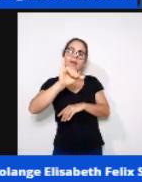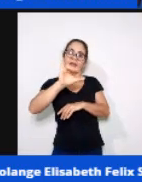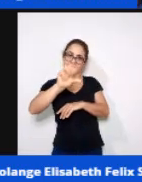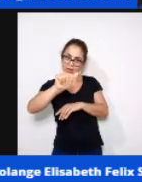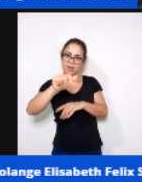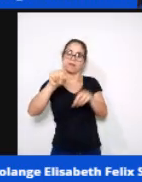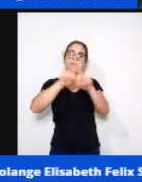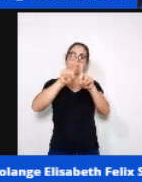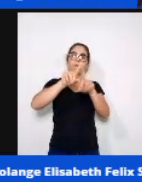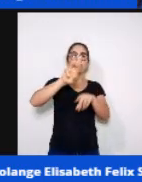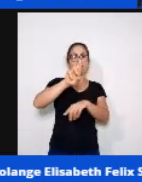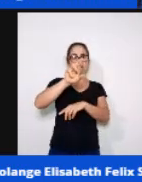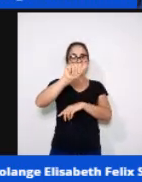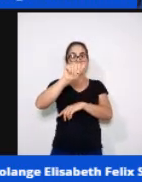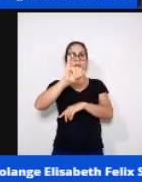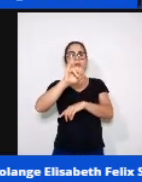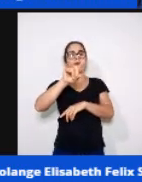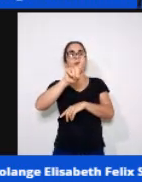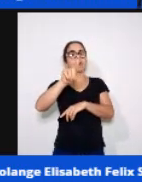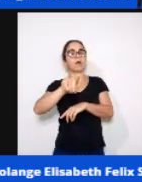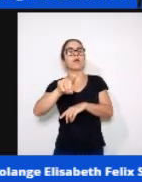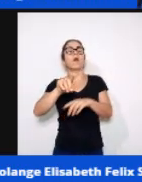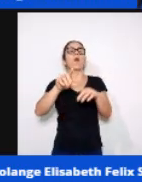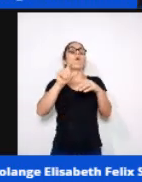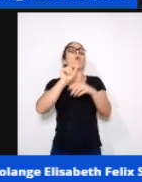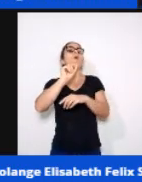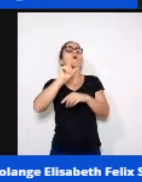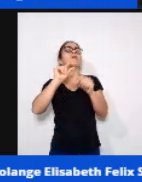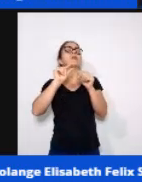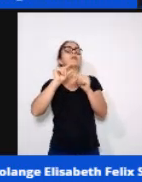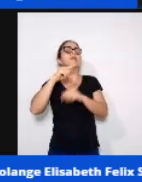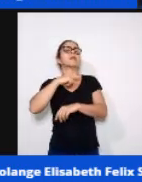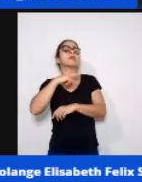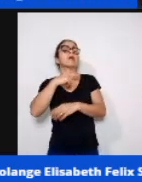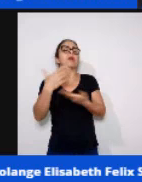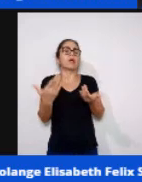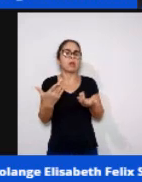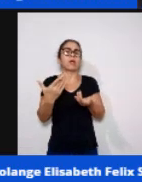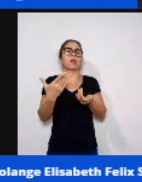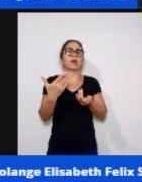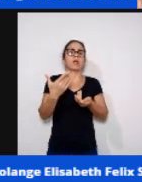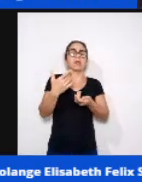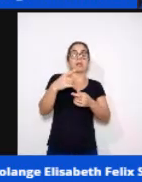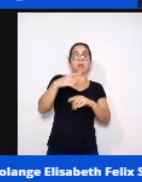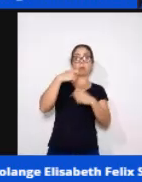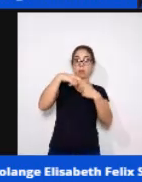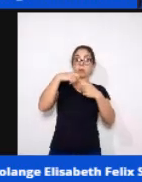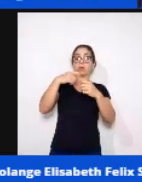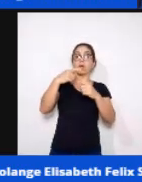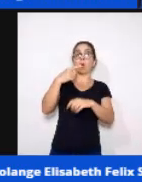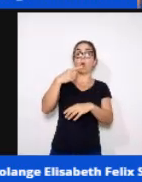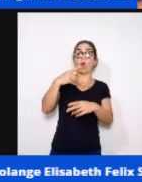professor, perceber que eu preciso retomar algum conceito, algum pré-requisito, antes de